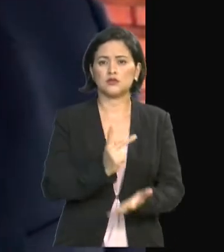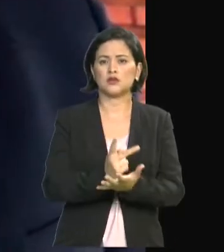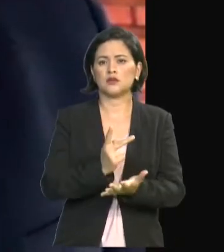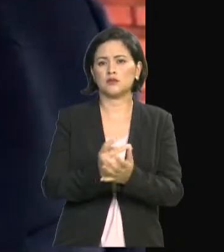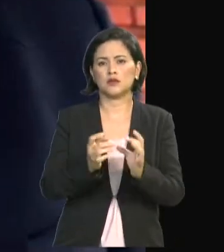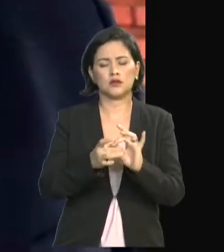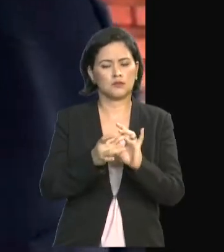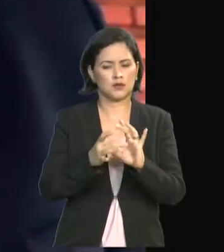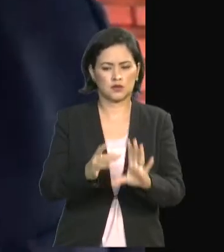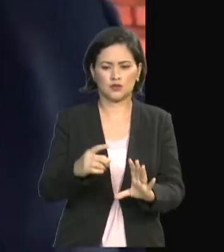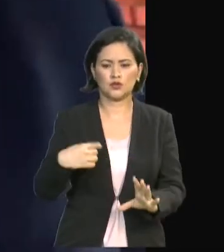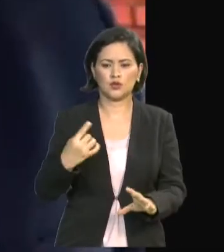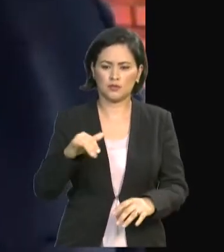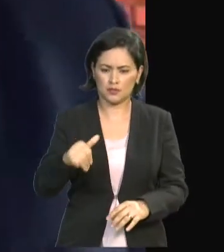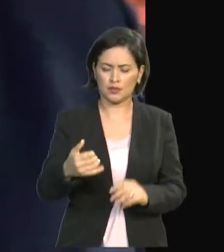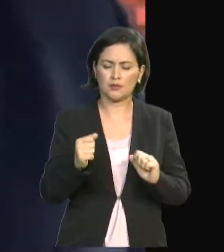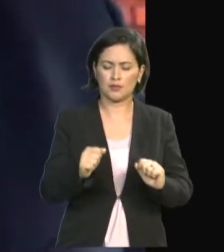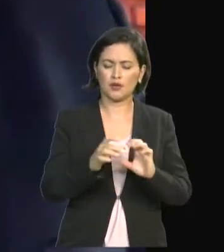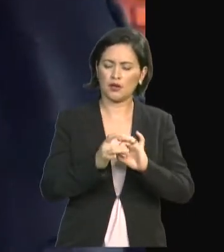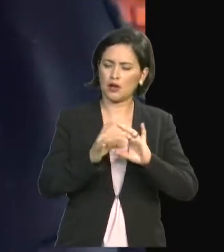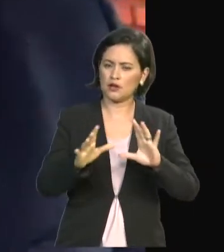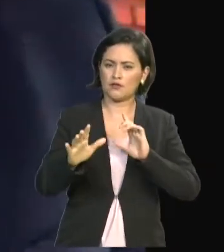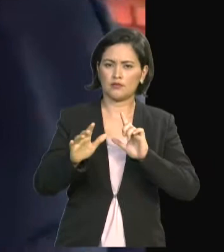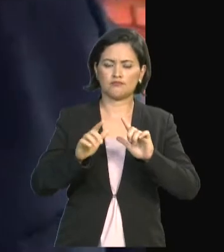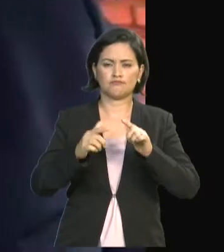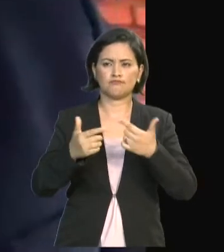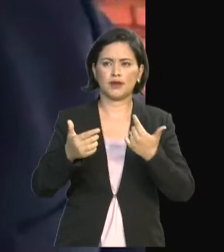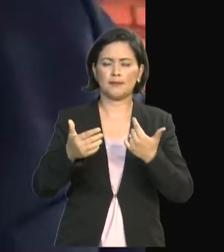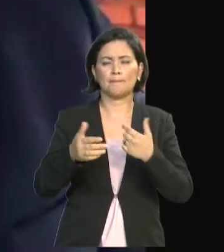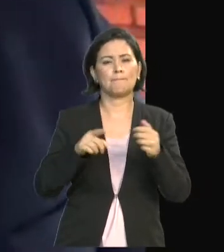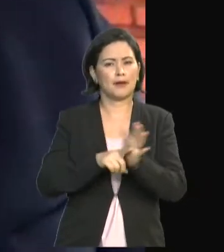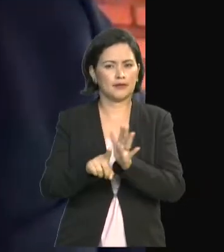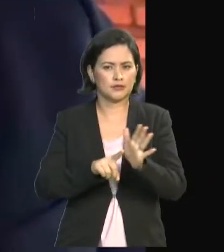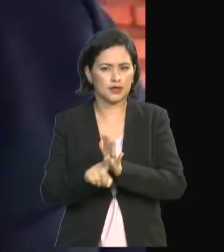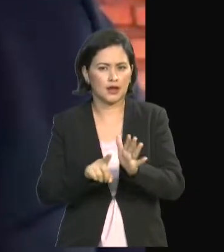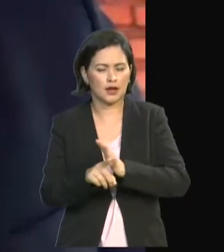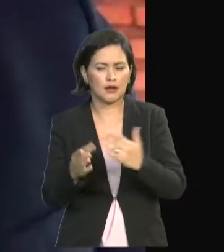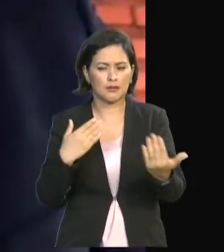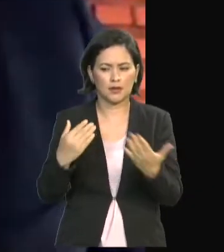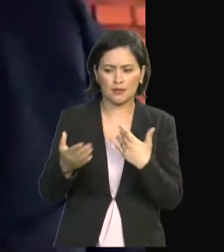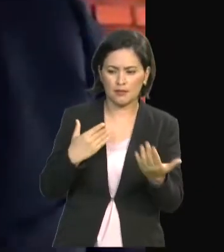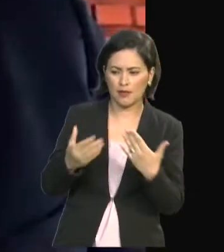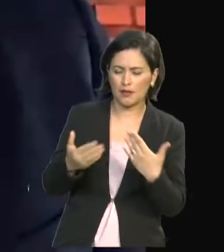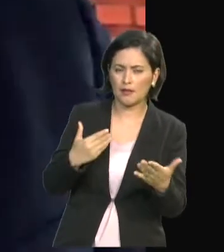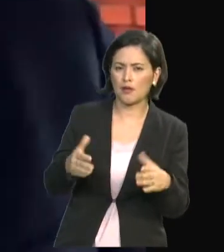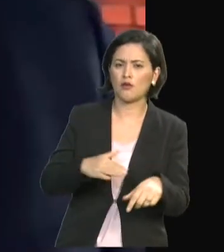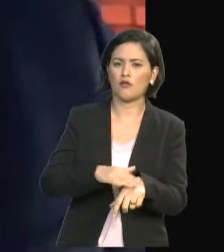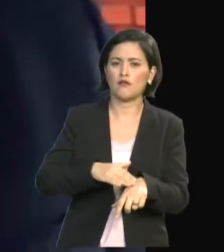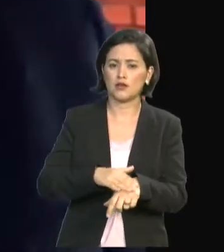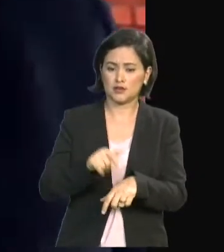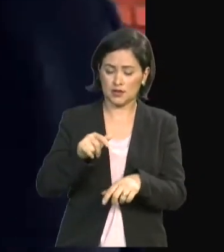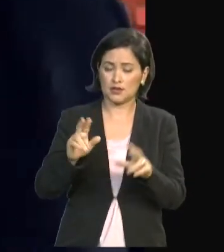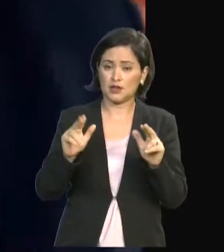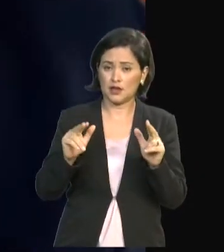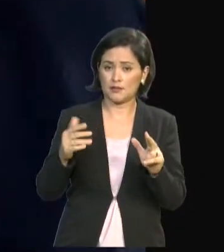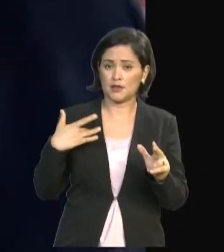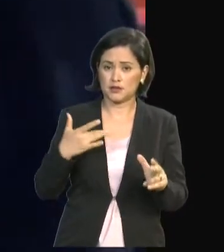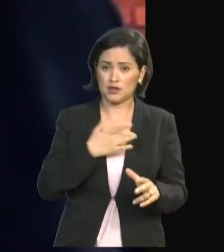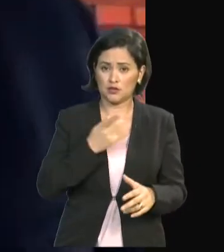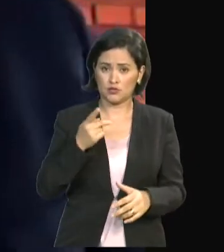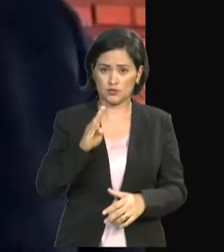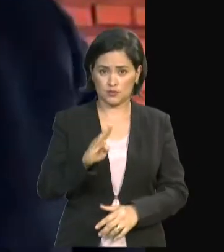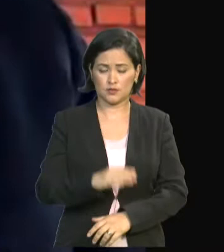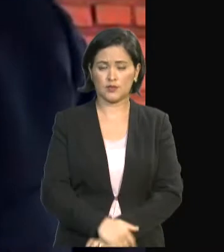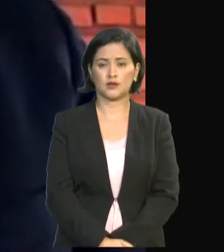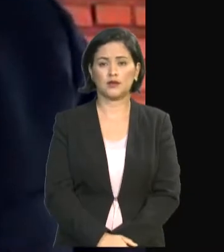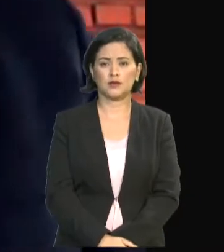oportunidade e essa liberalidade de perguntar qualquer coisa que quisermos sobre a saúde pública no estado do Maranhão. Então, será